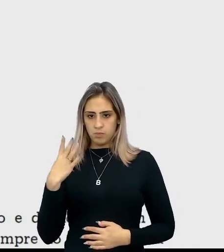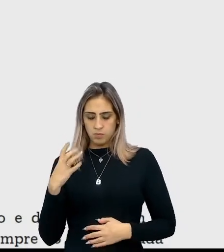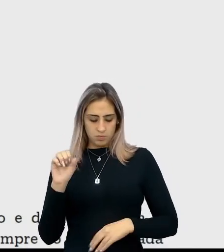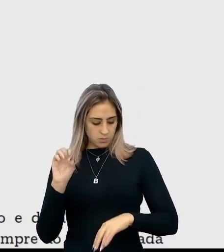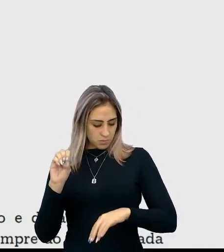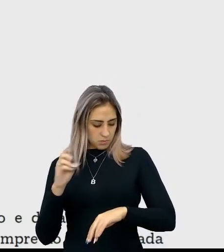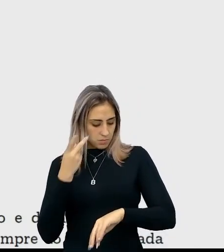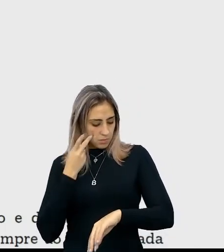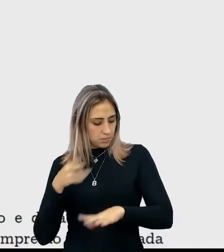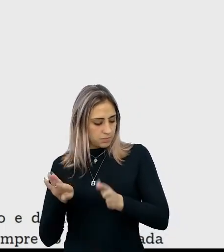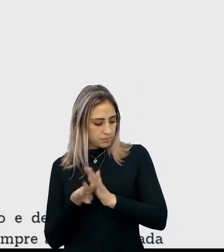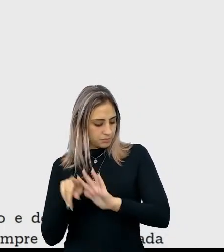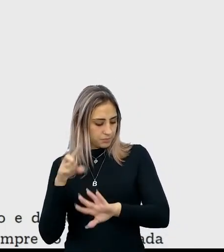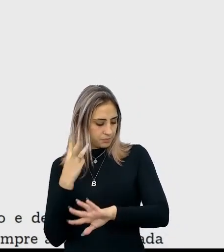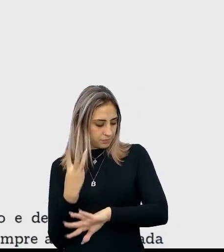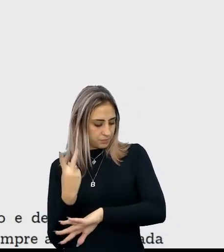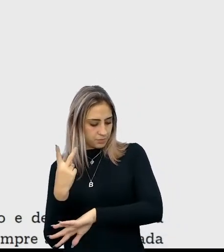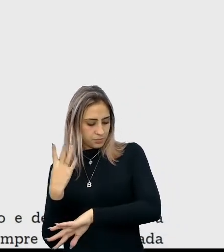para eu chegar aqui nesses